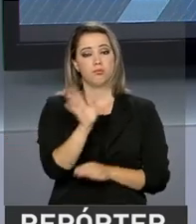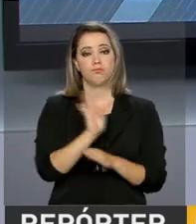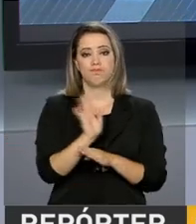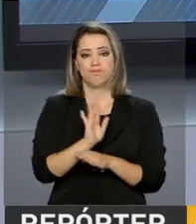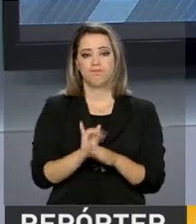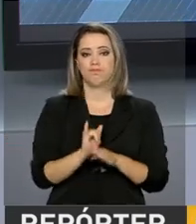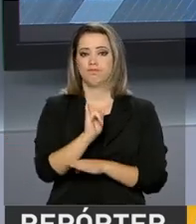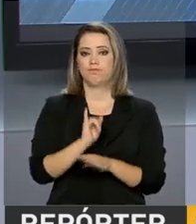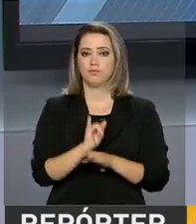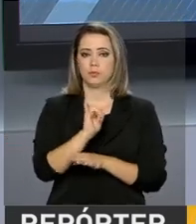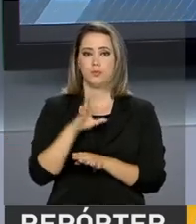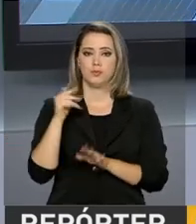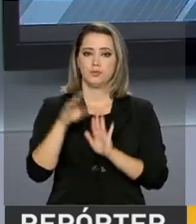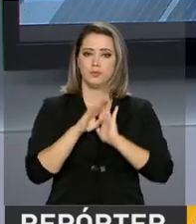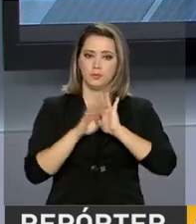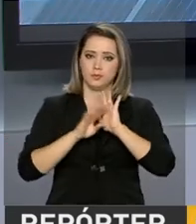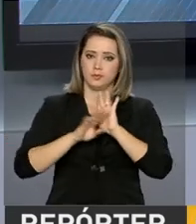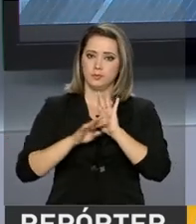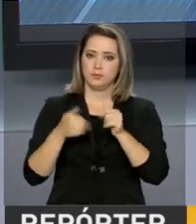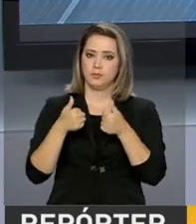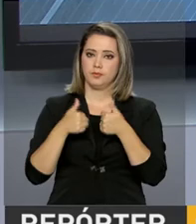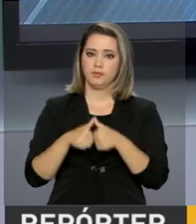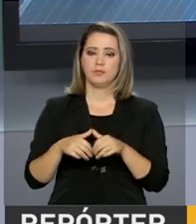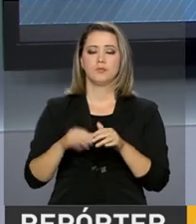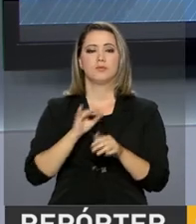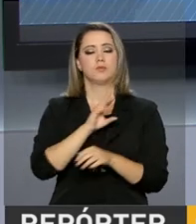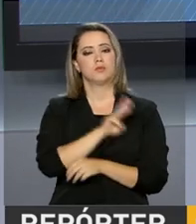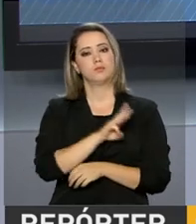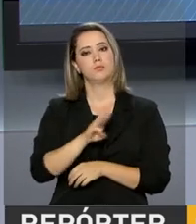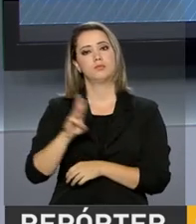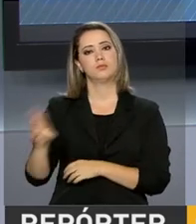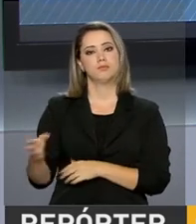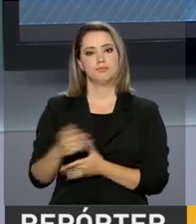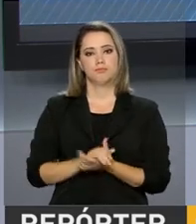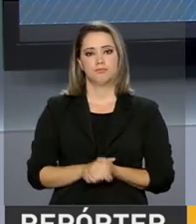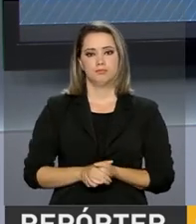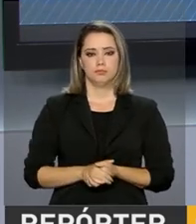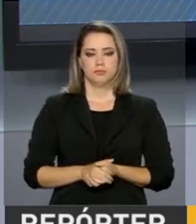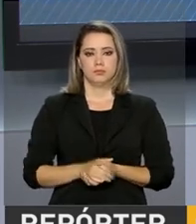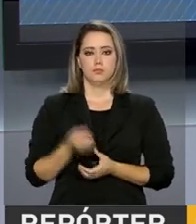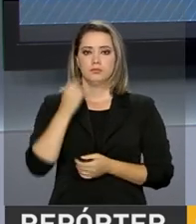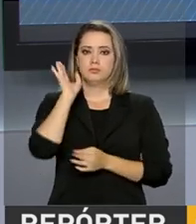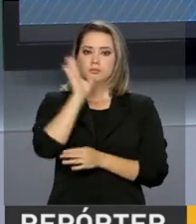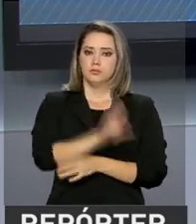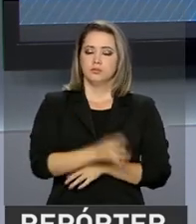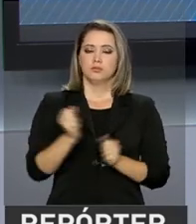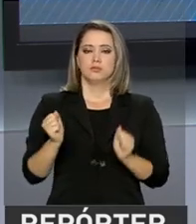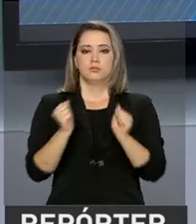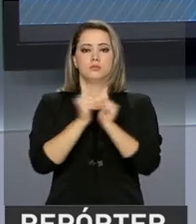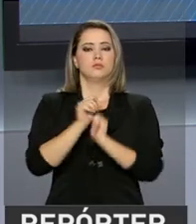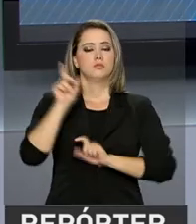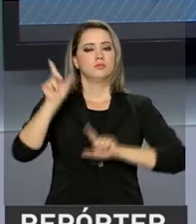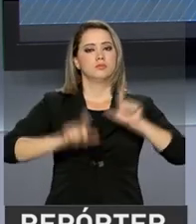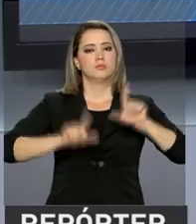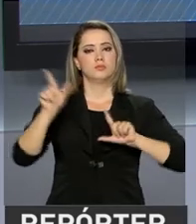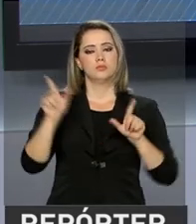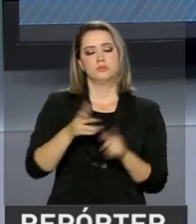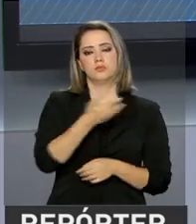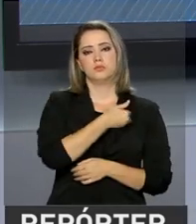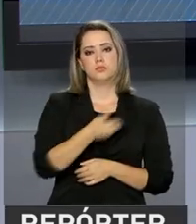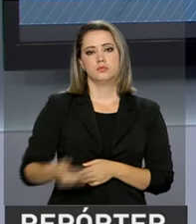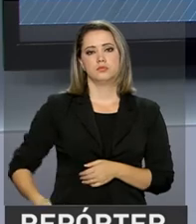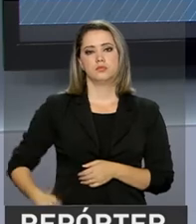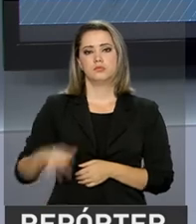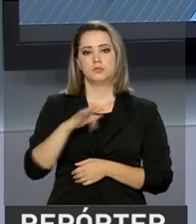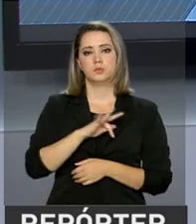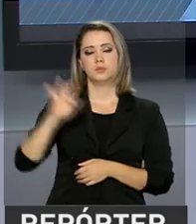reportagens no youtube toda a programação também está em nossa página na internet uma boa tarde pra você e continue com a gente aqui na